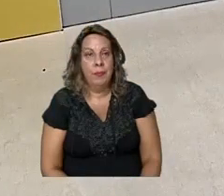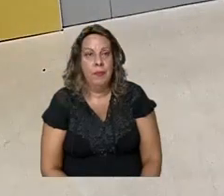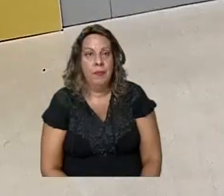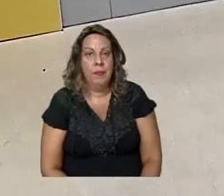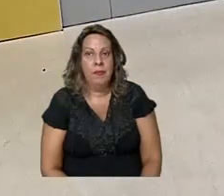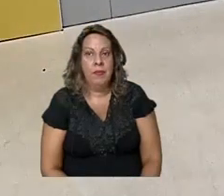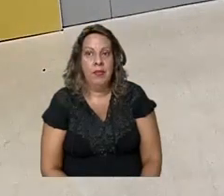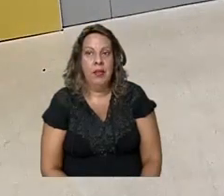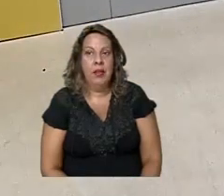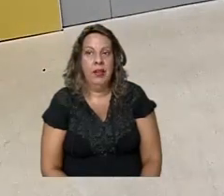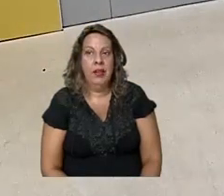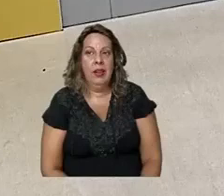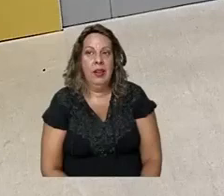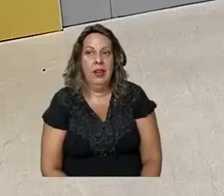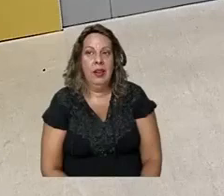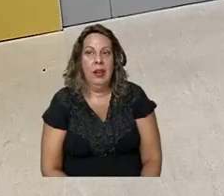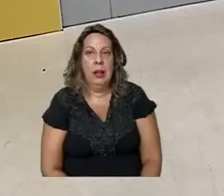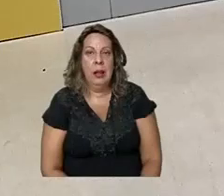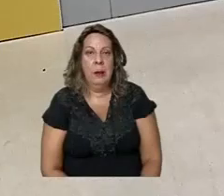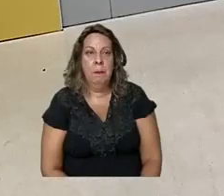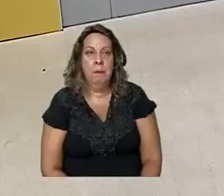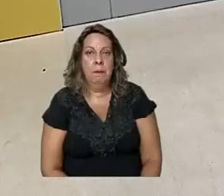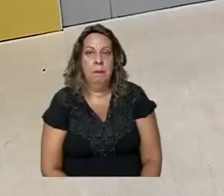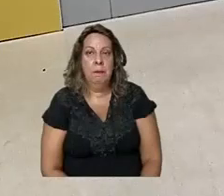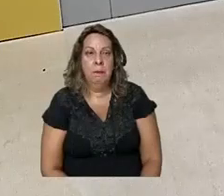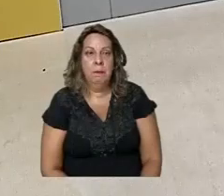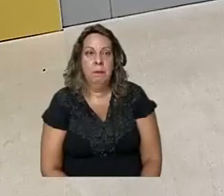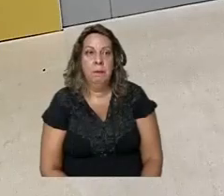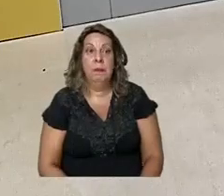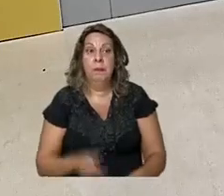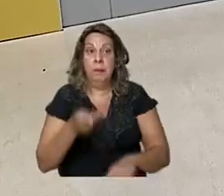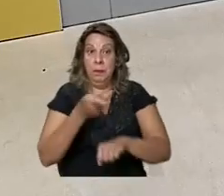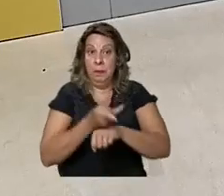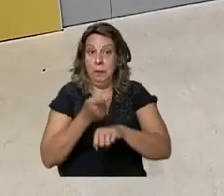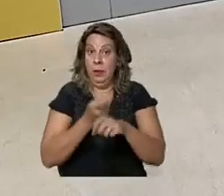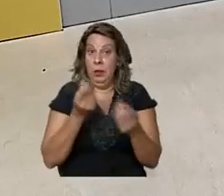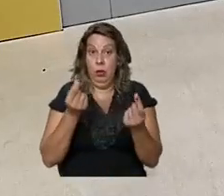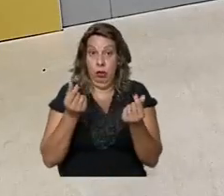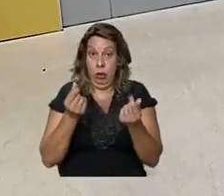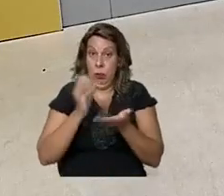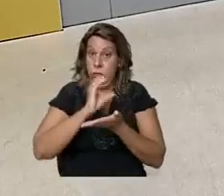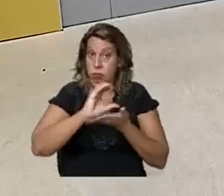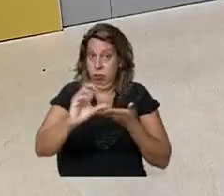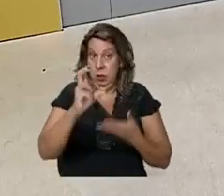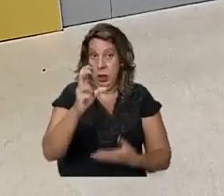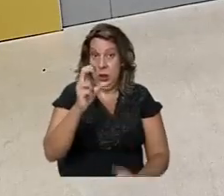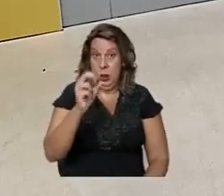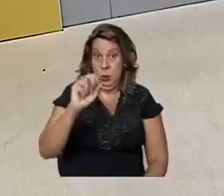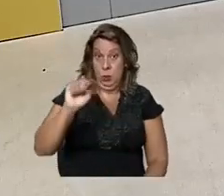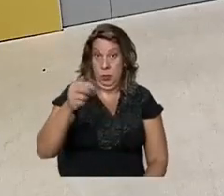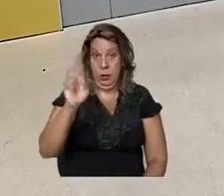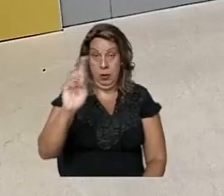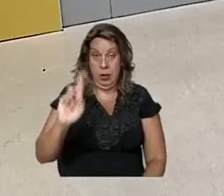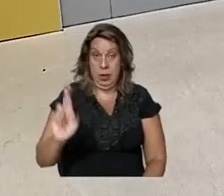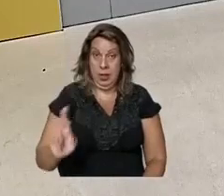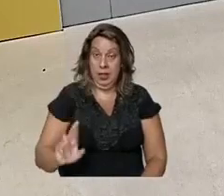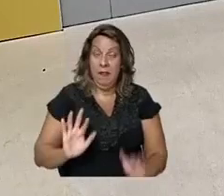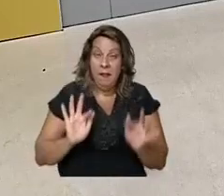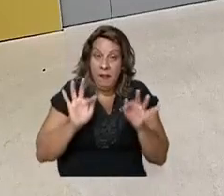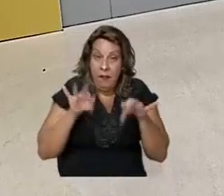Olha aí, gente linda. Grande prêmio de hoje, 50 mil reais. Ai, finzinho conta. Do